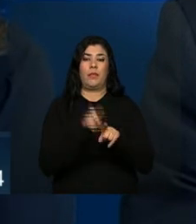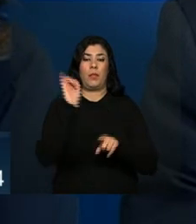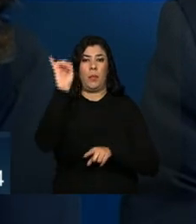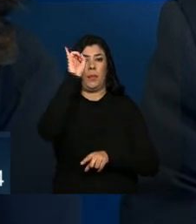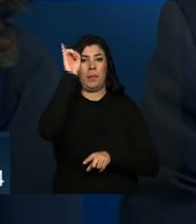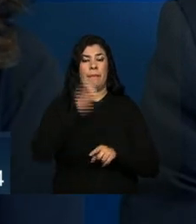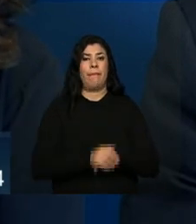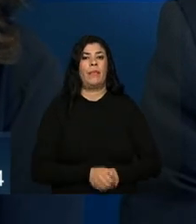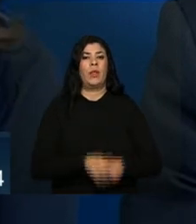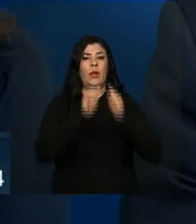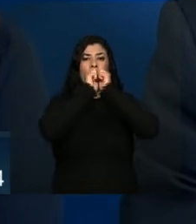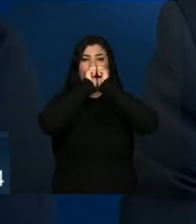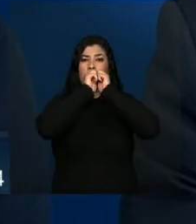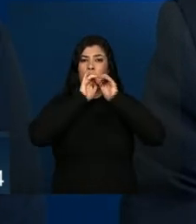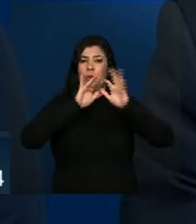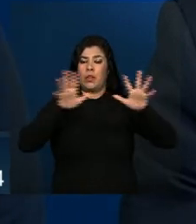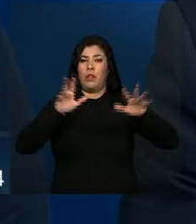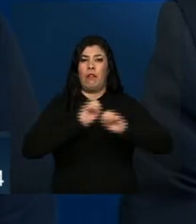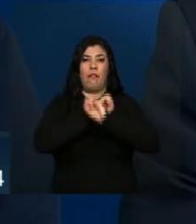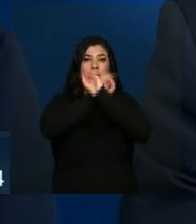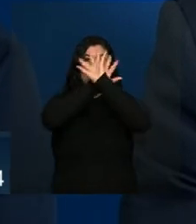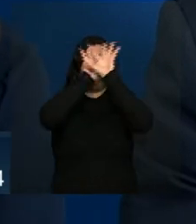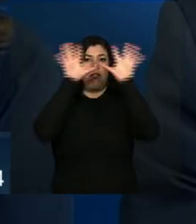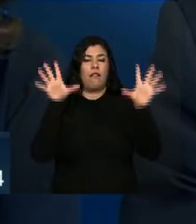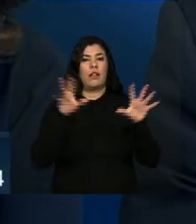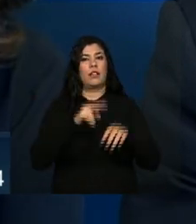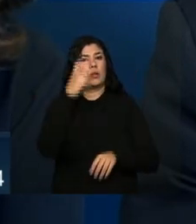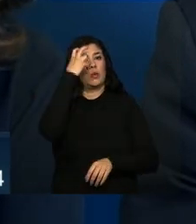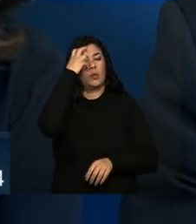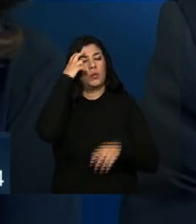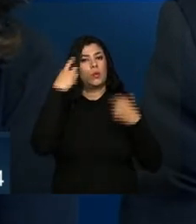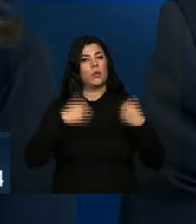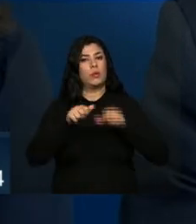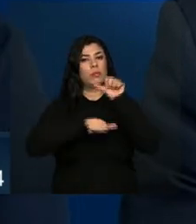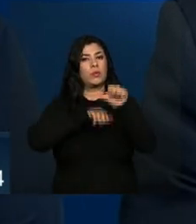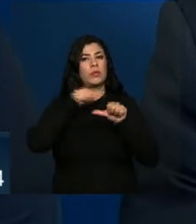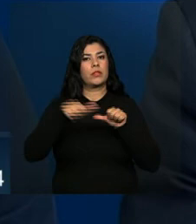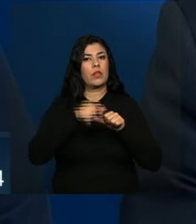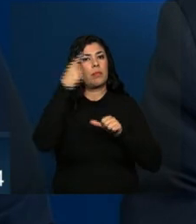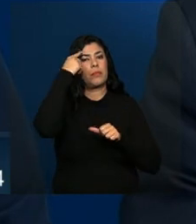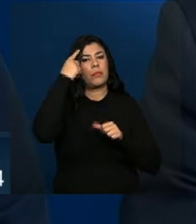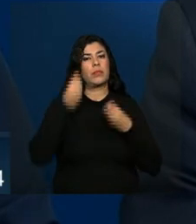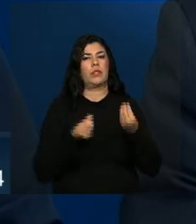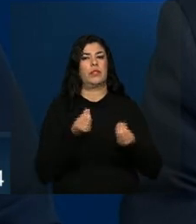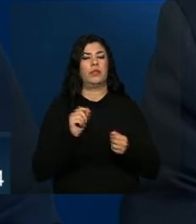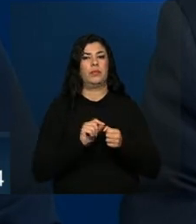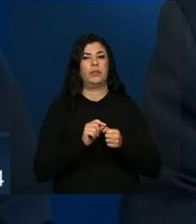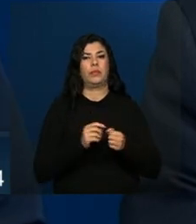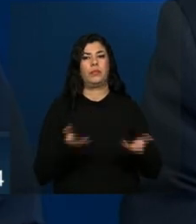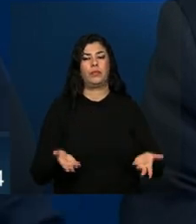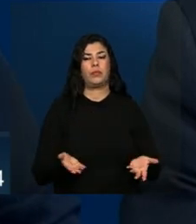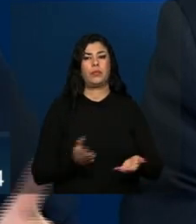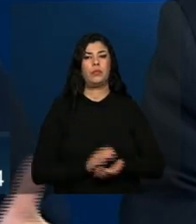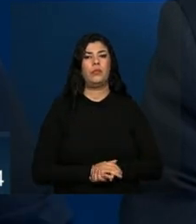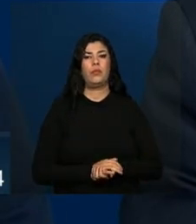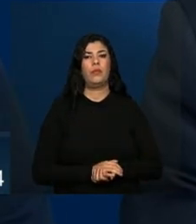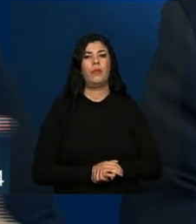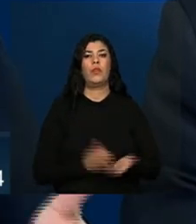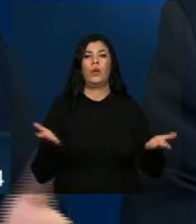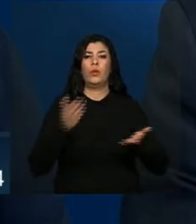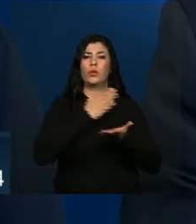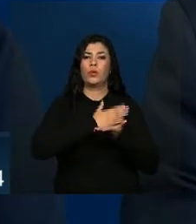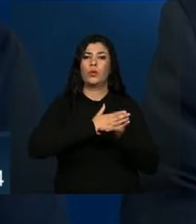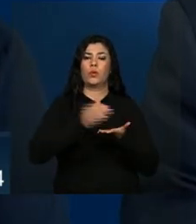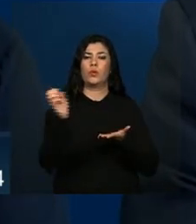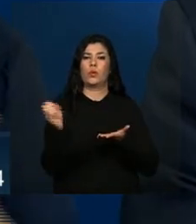importante disseminar a cultura da Transparência das informações sobre recursos então é hoje inauguro uma nova